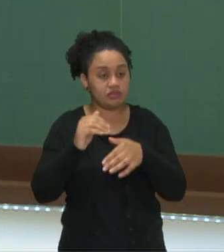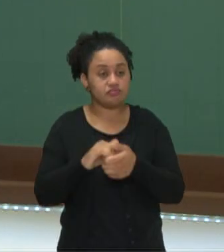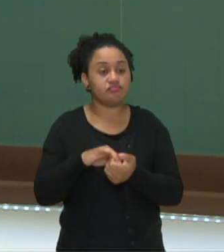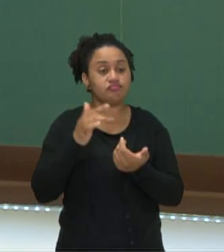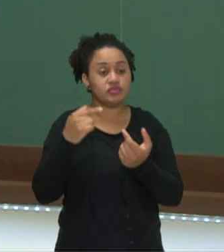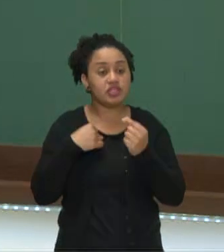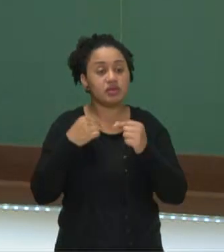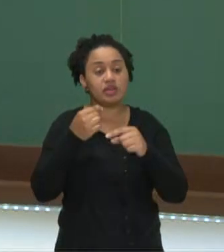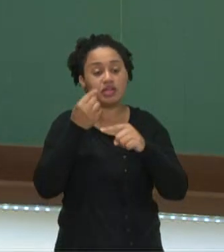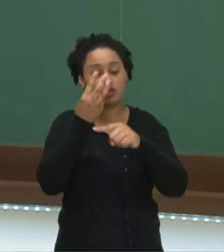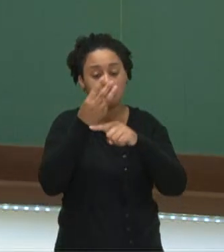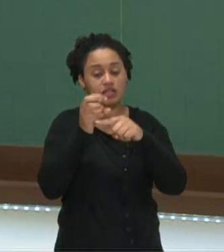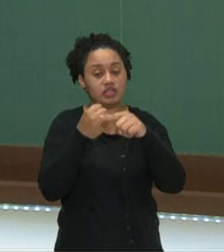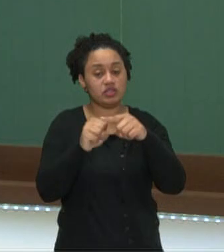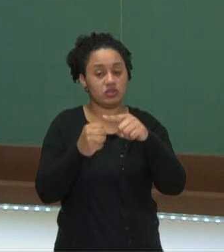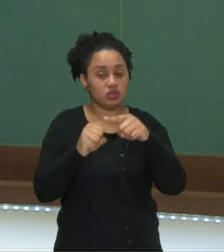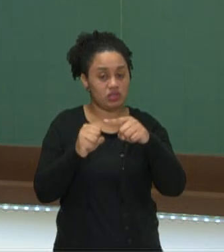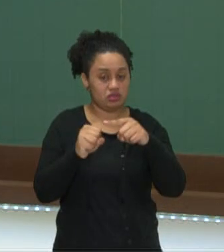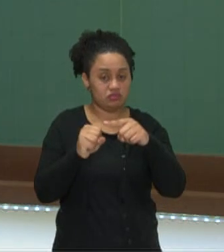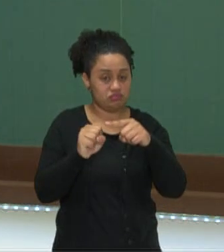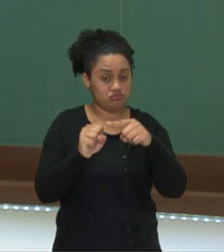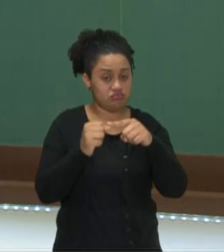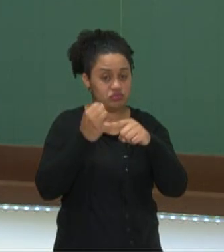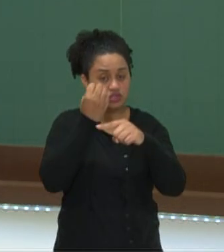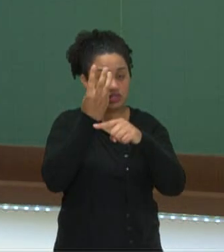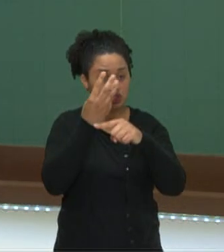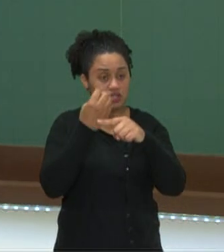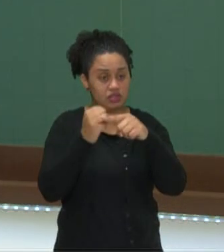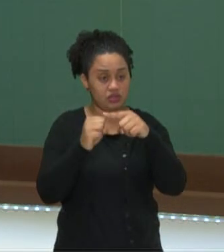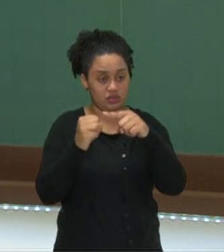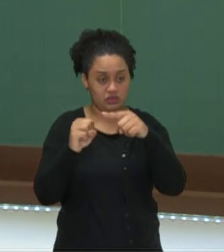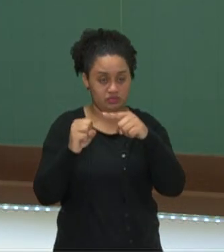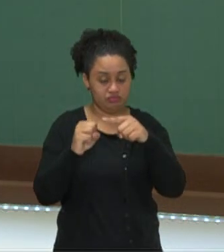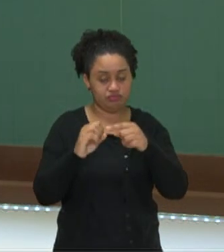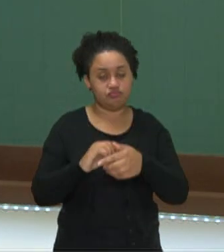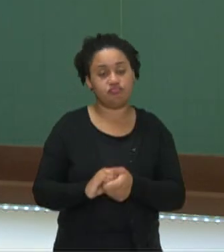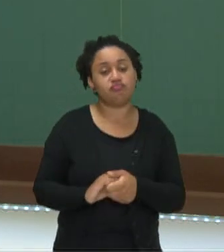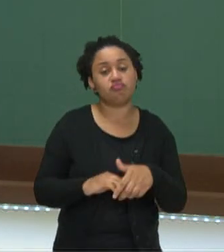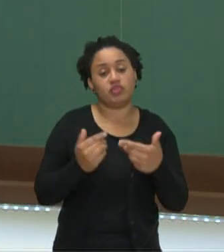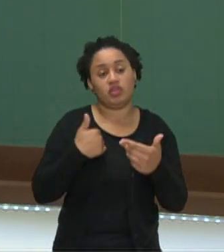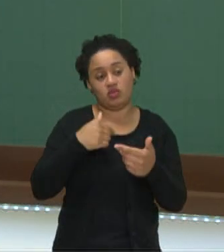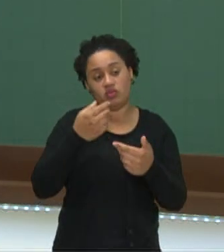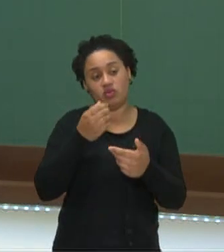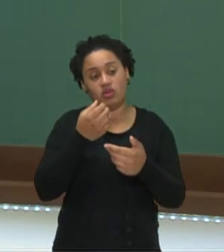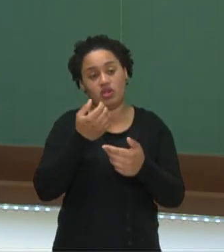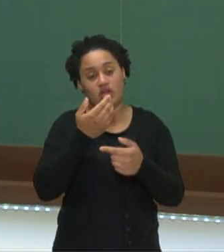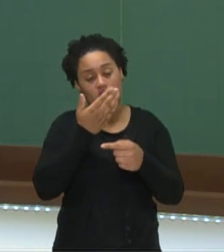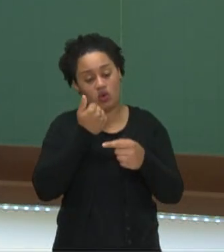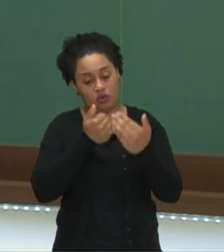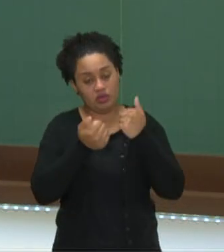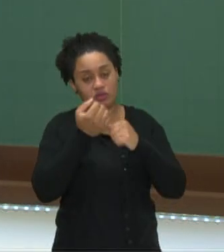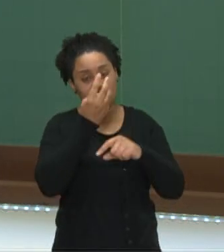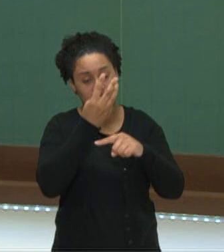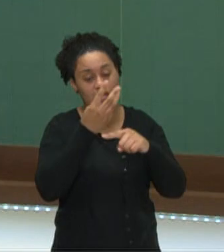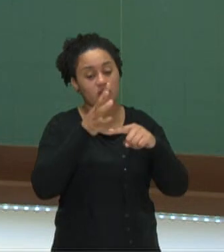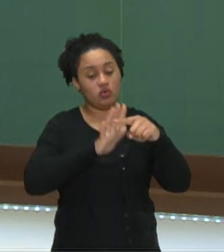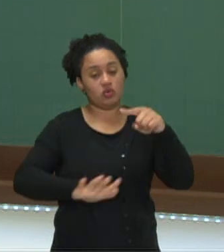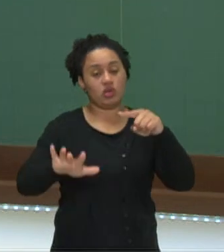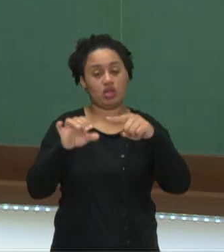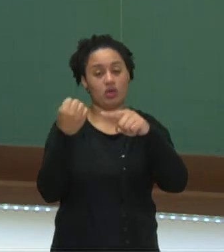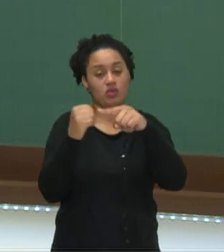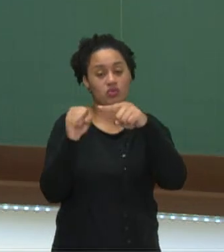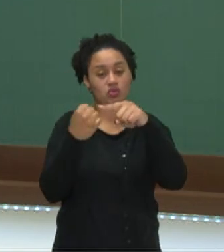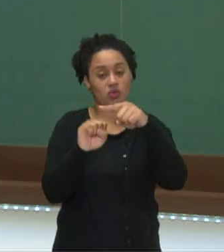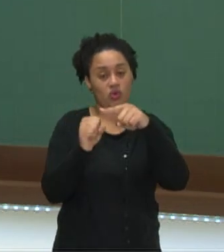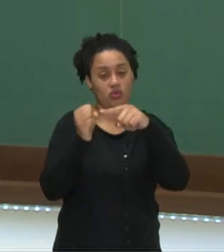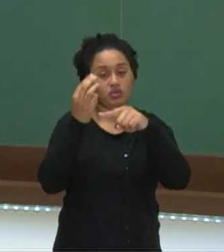fração seria 3 sobre 8, que a gente lê 3/8. Então, foram consumidos 3 de um total de 8